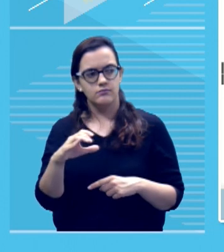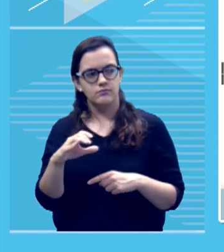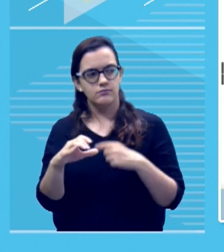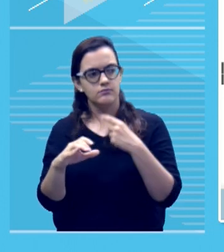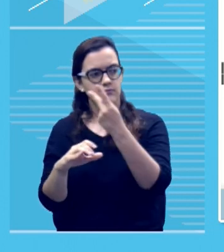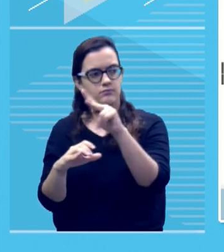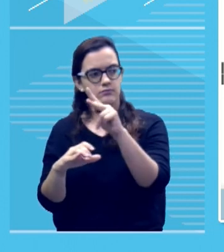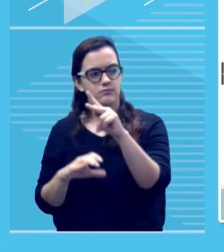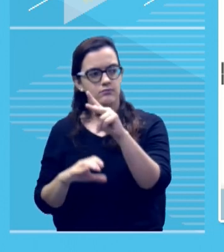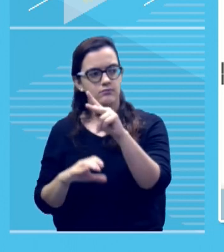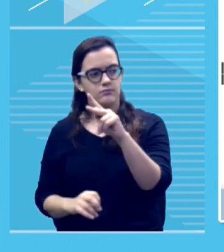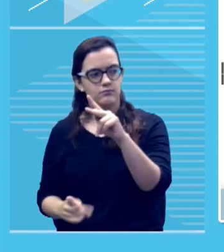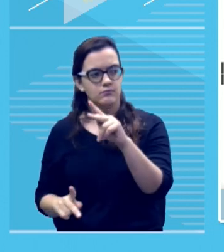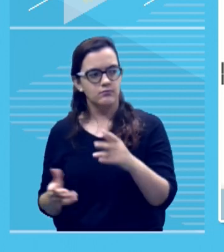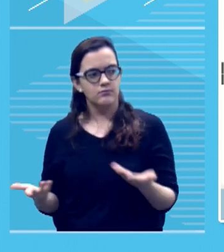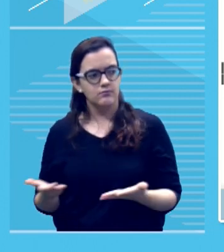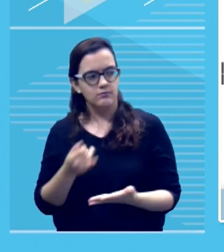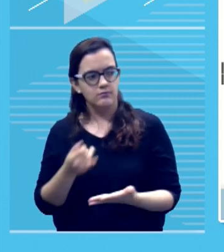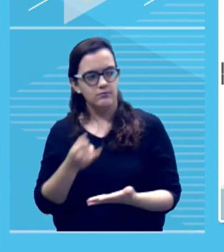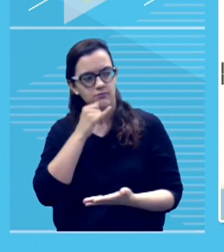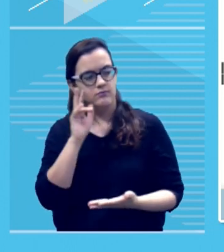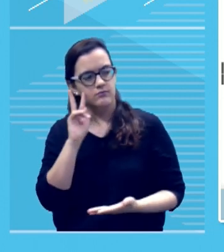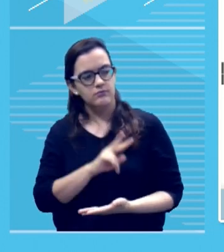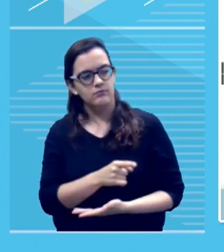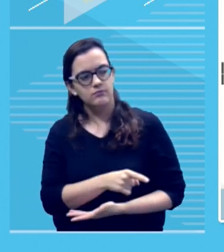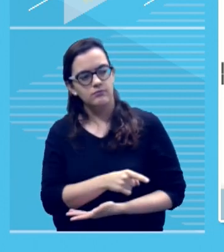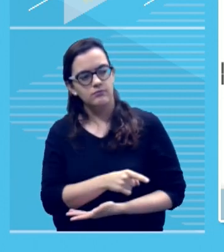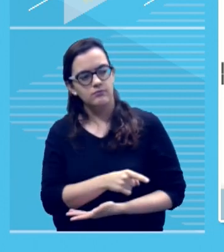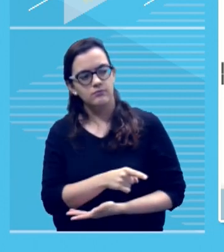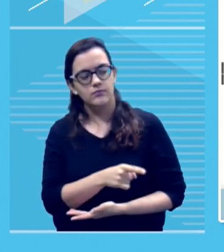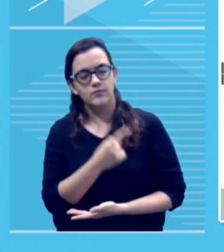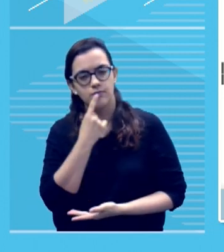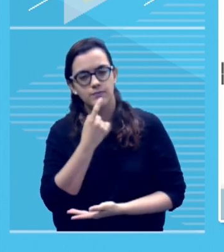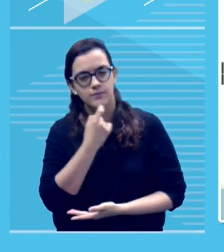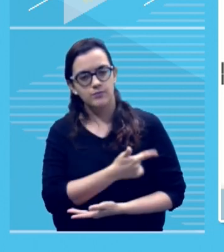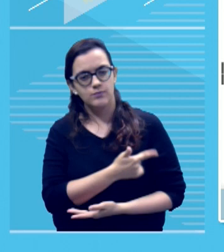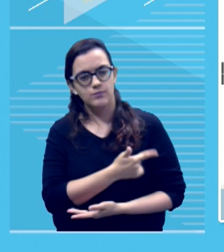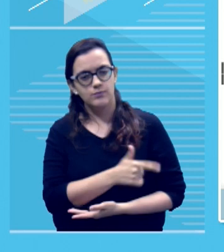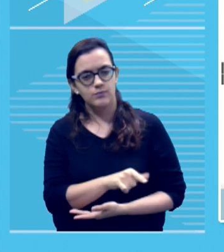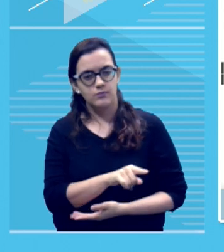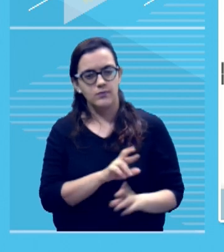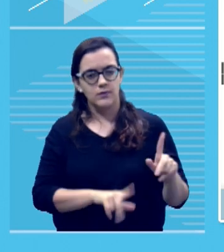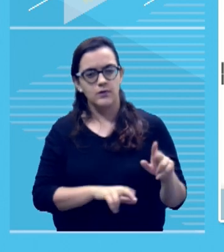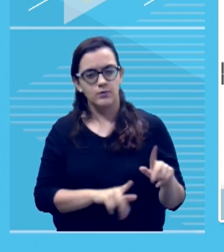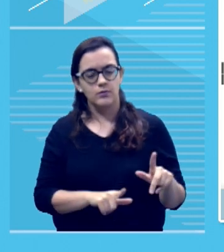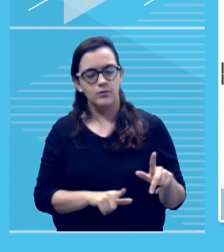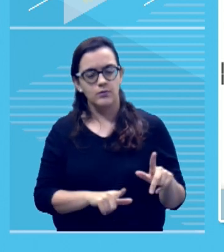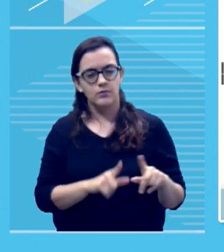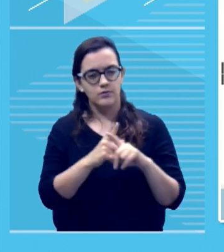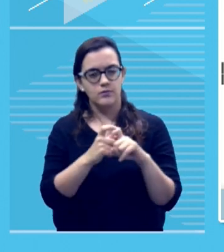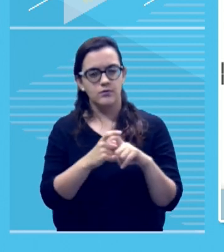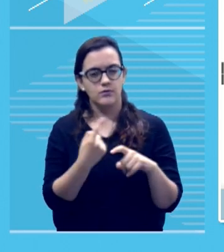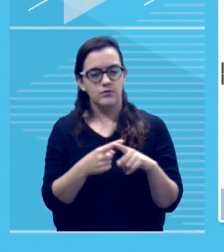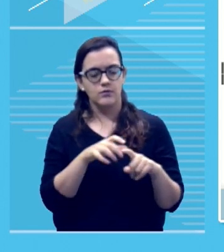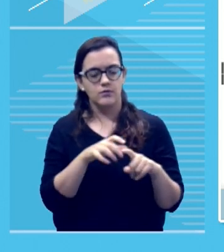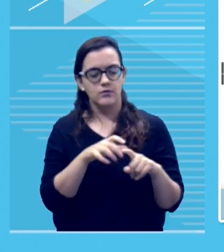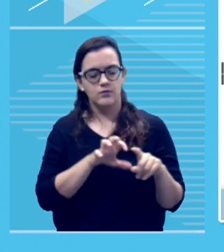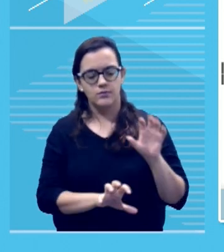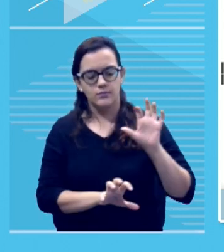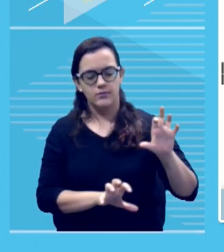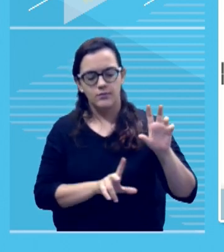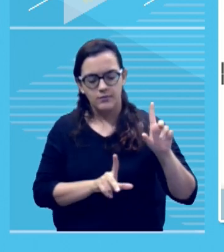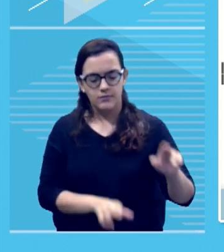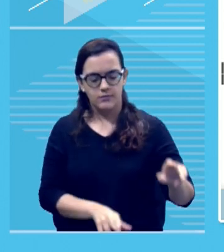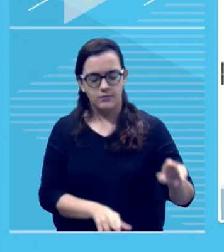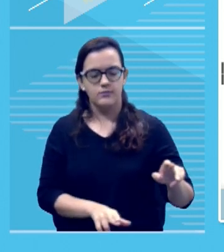esse aqui não é carbono assimétrico? Porque esses dois ligantes aqui são iguais, ó. E por que que esse aqui não é assimétrico? Porque esses dois ligantes são